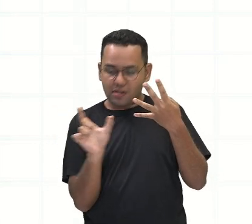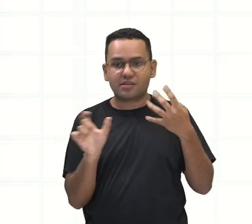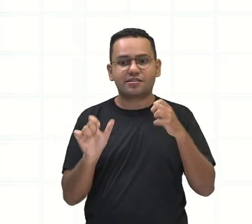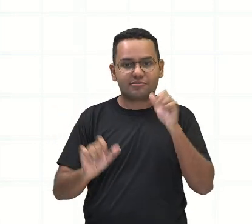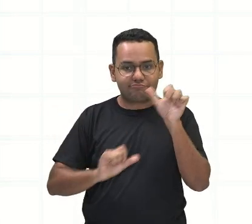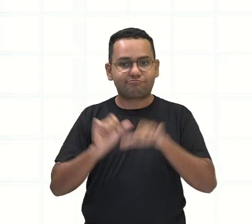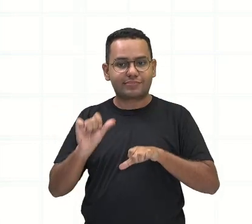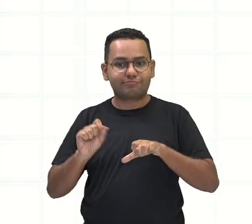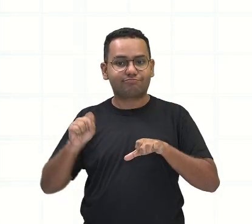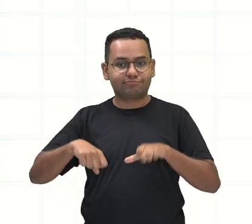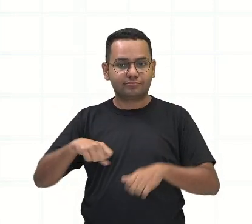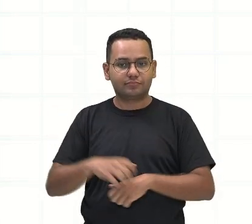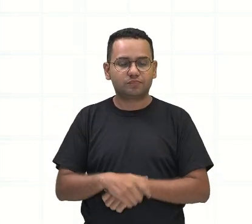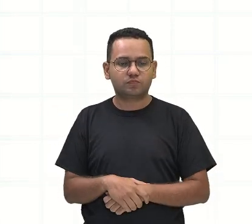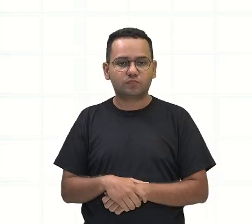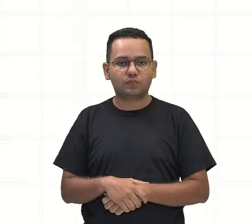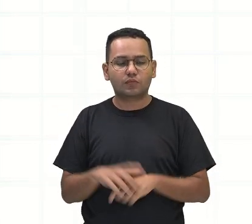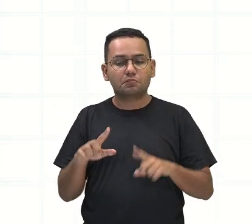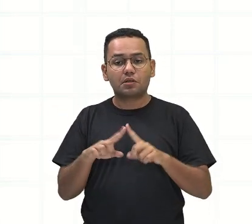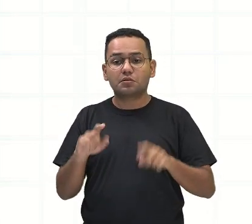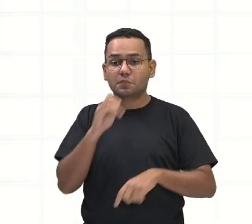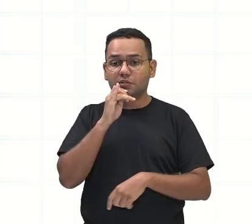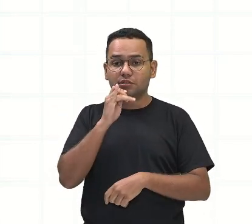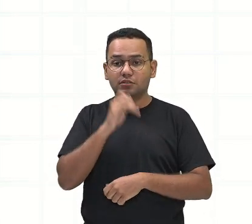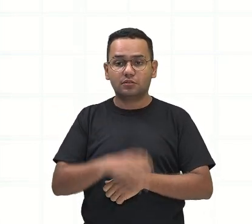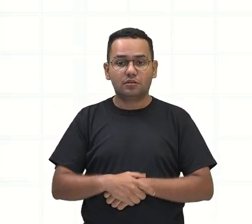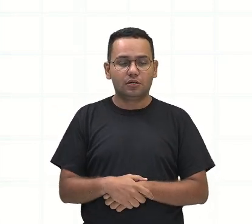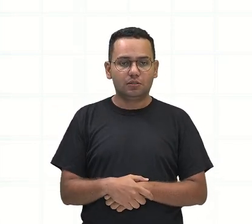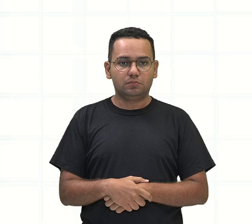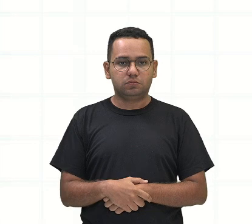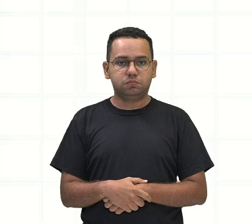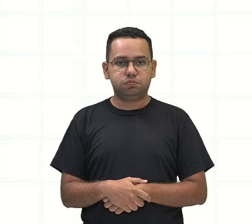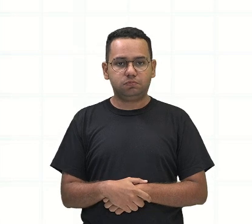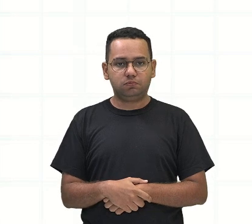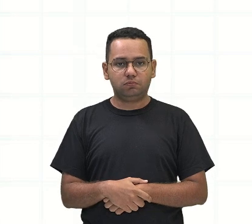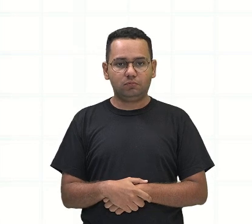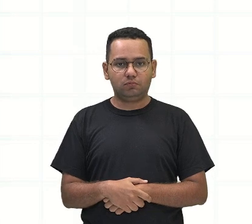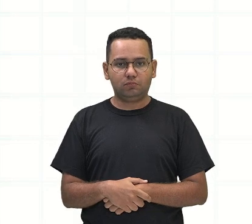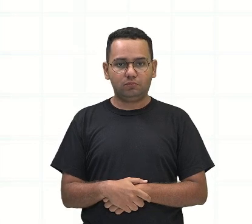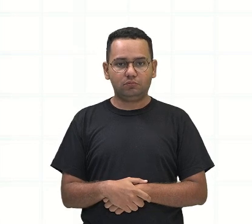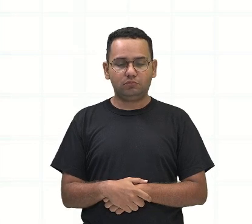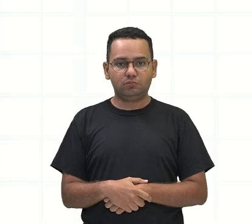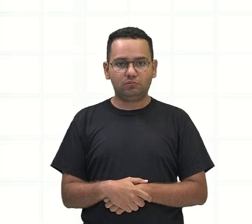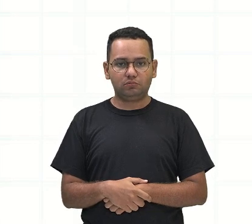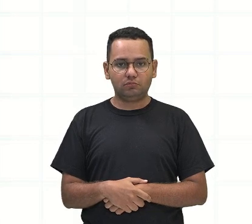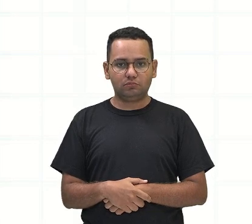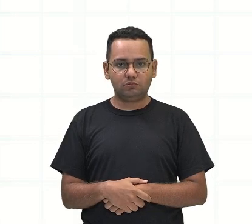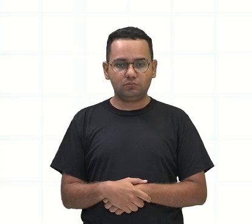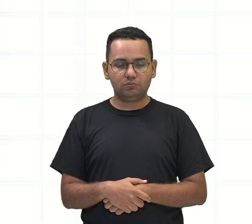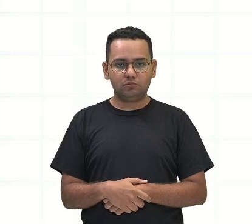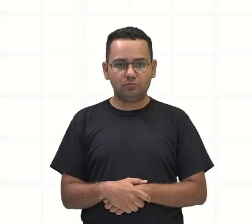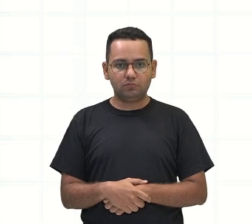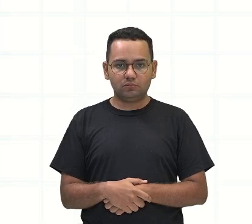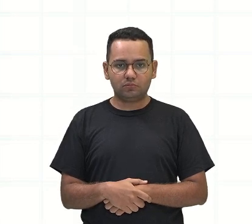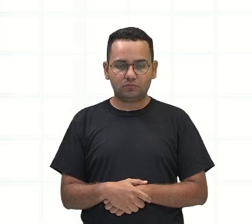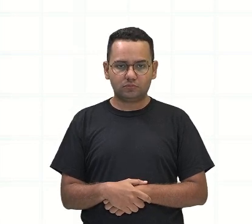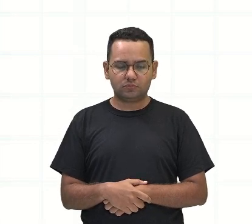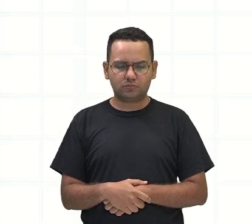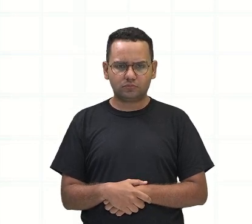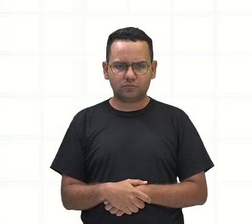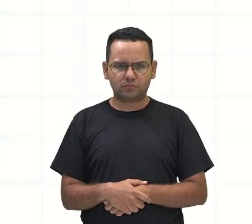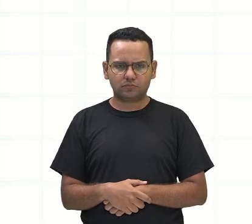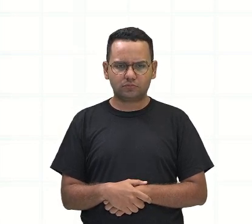falei para vocês. Quando se está emitindo, né, ali como se está falando nessa oração e como que a